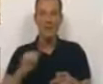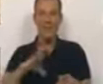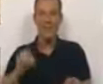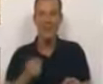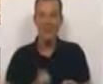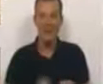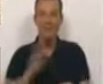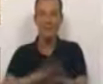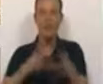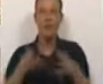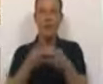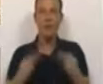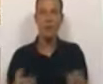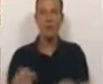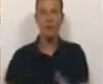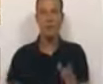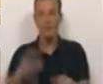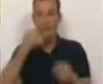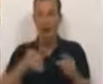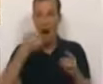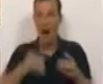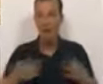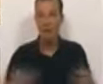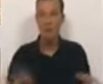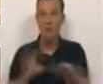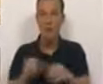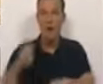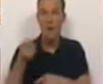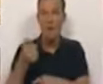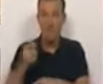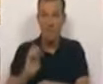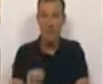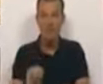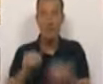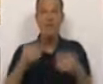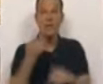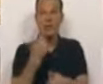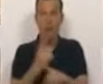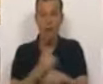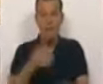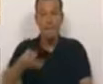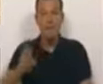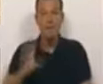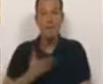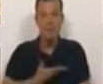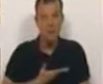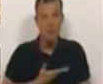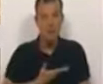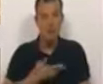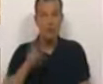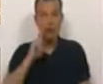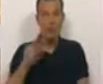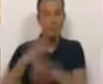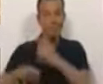banco, resultado de uma resolução mal feita ao BES e que o PSD agora,